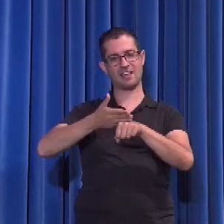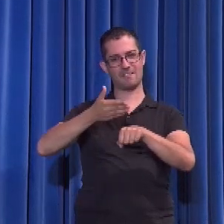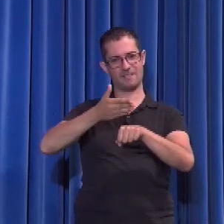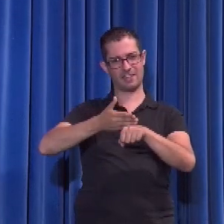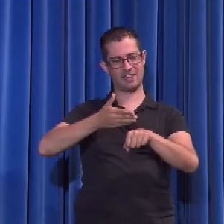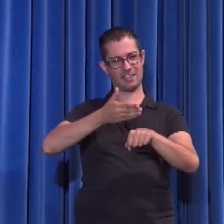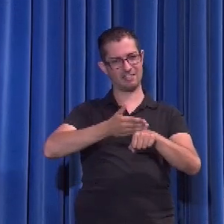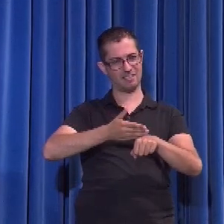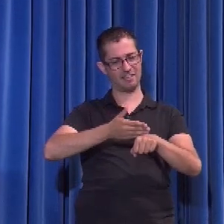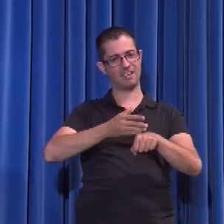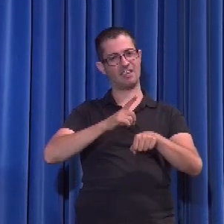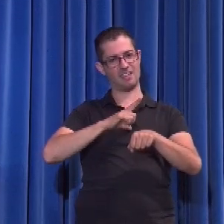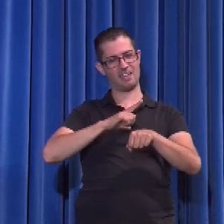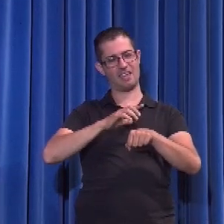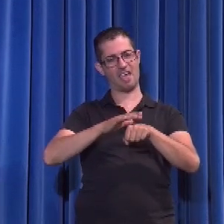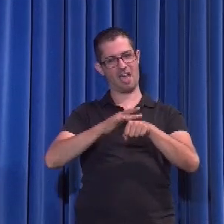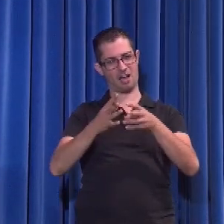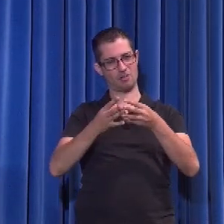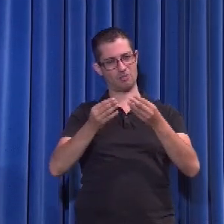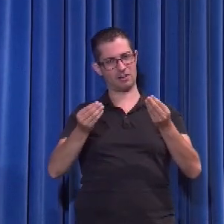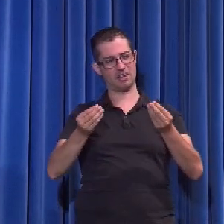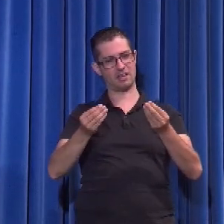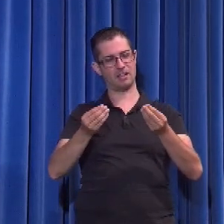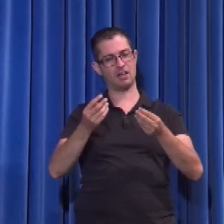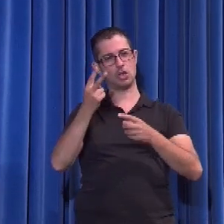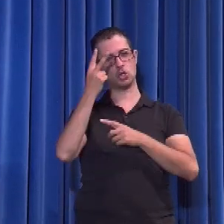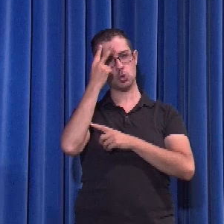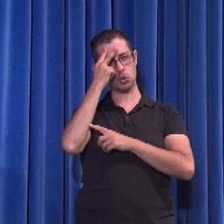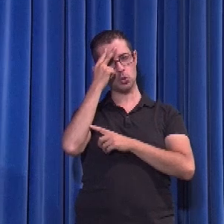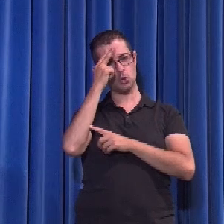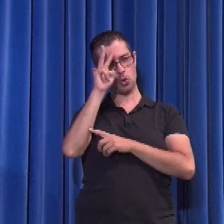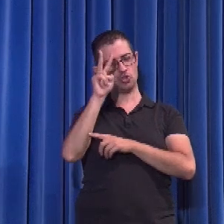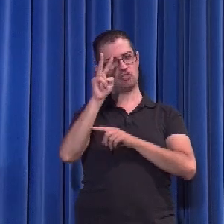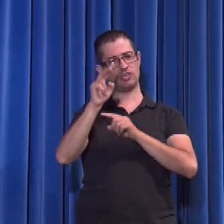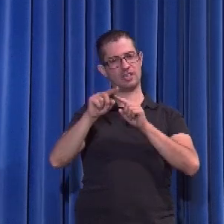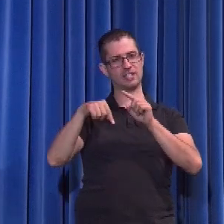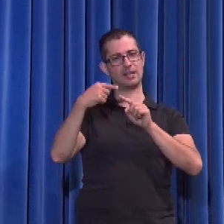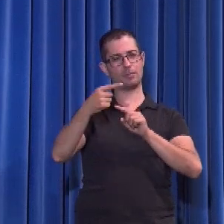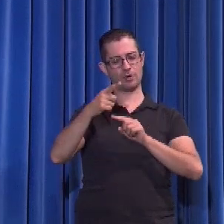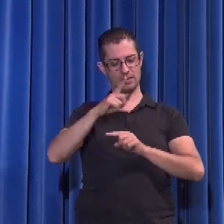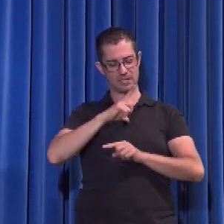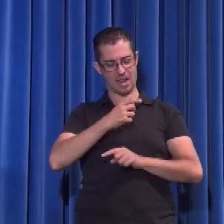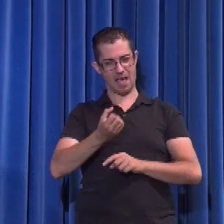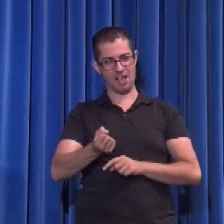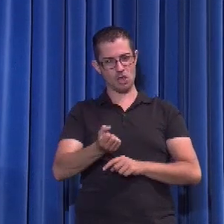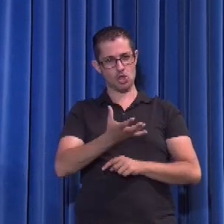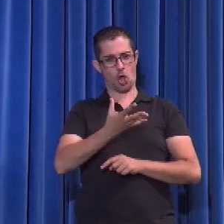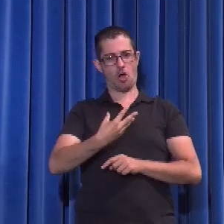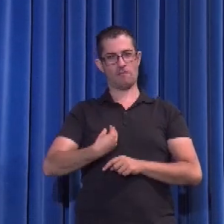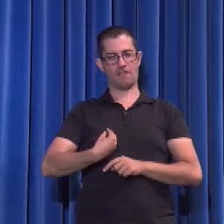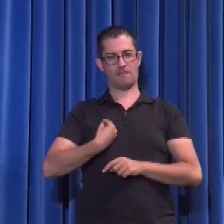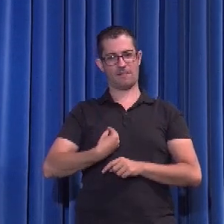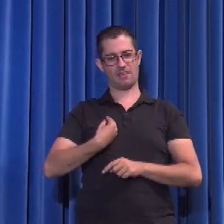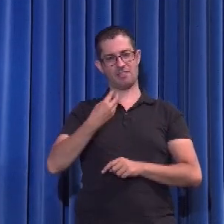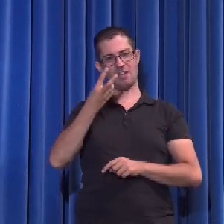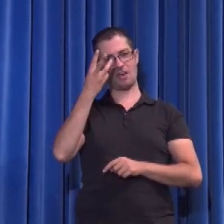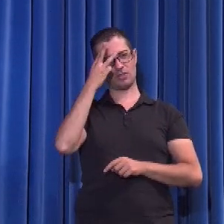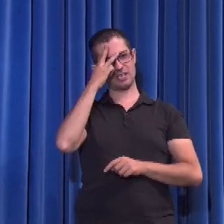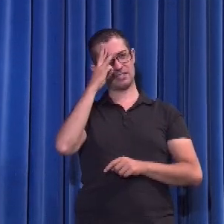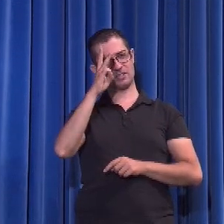ligará. Depois de 2 dias nos revigorará, ao 3º dia